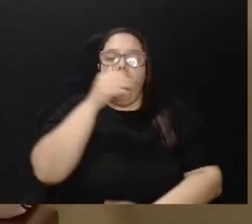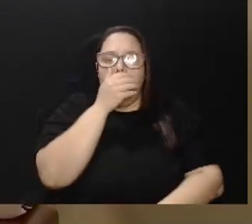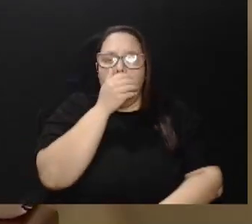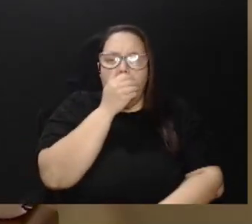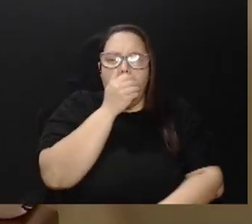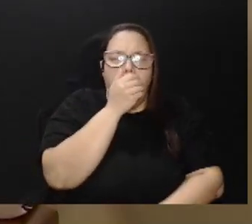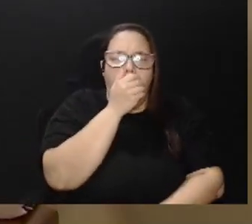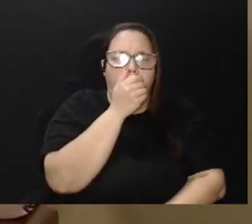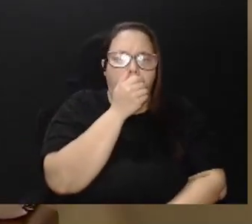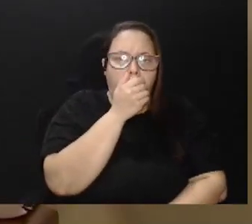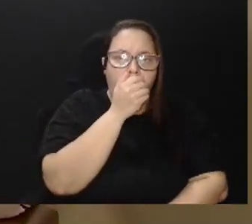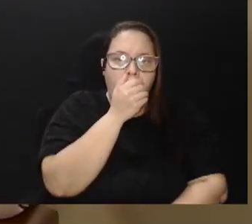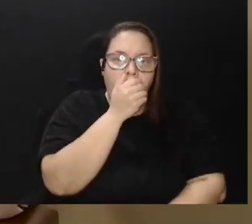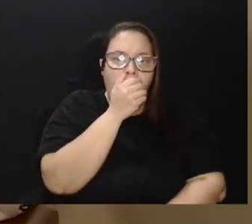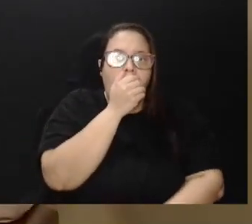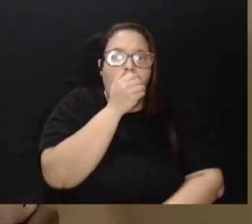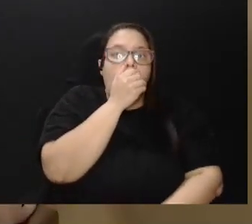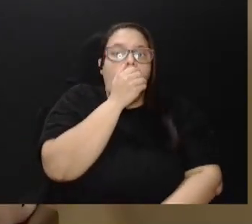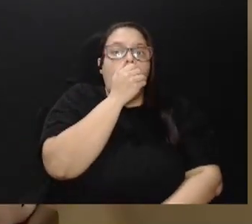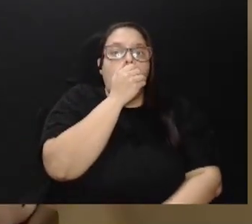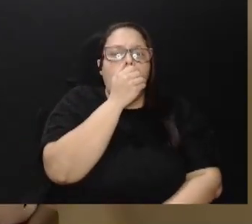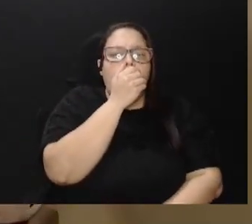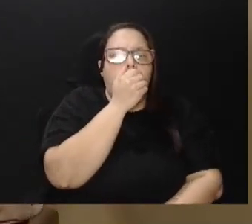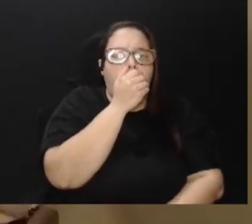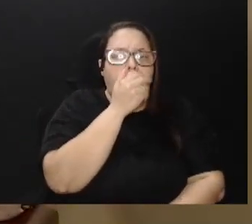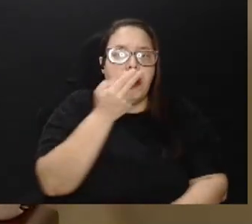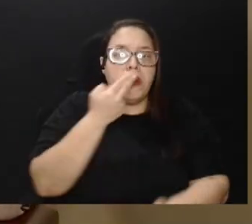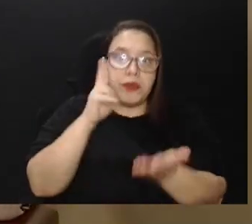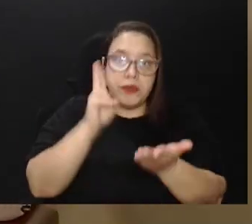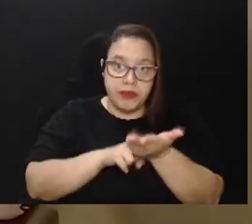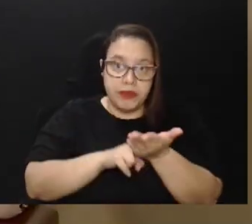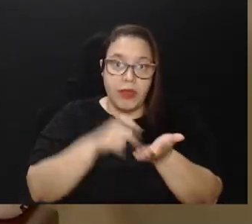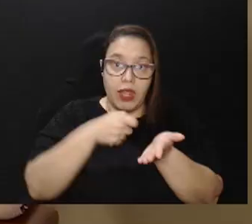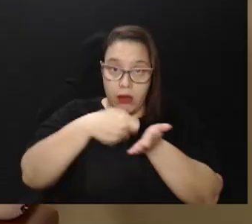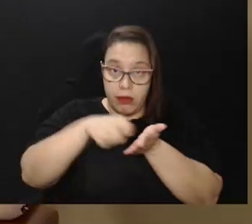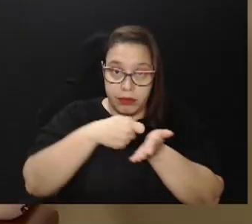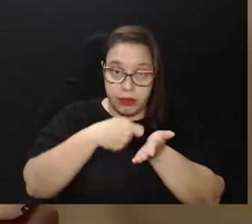poucas cartas chegavam. E numa delas estava escrito